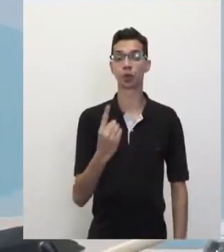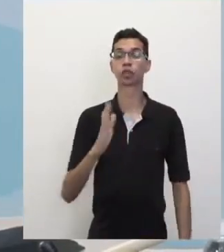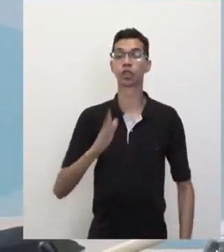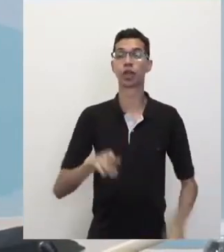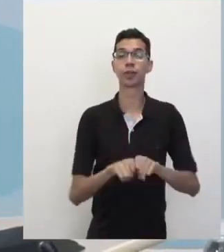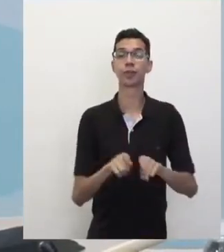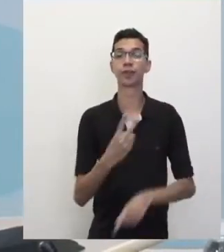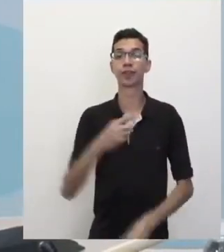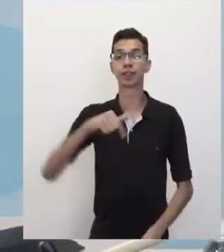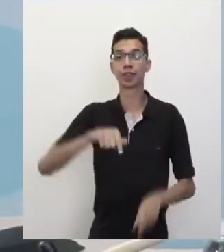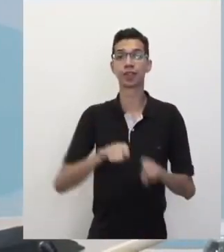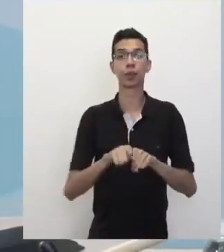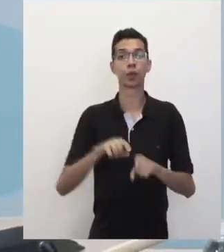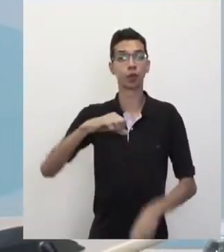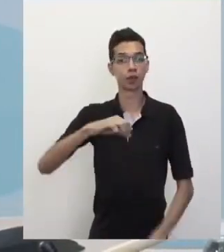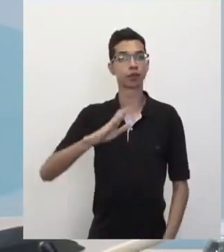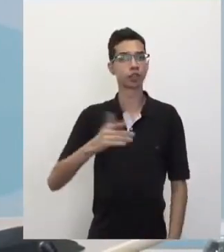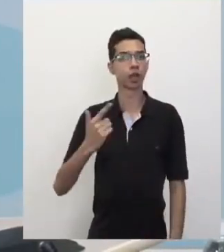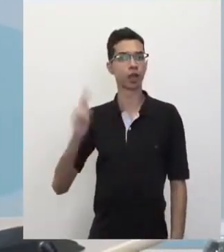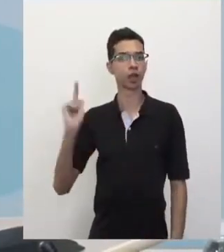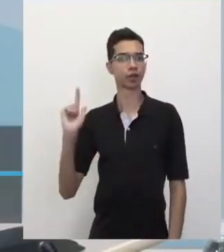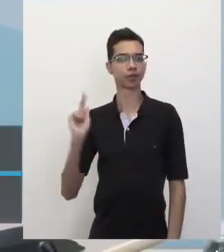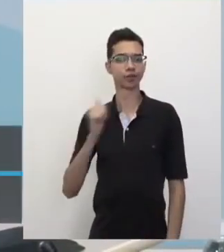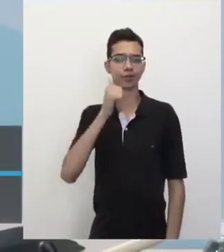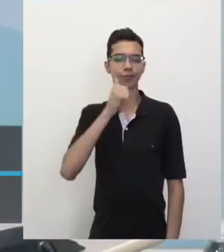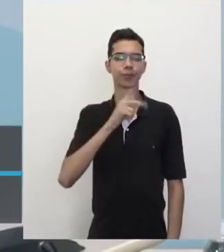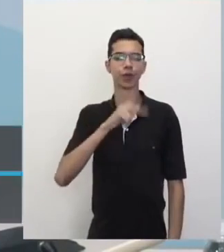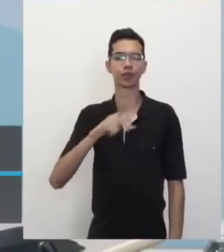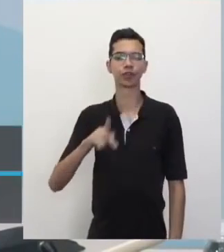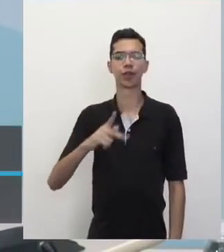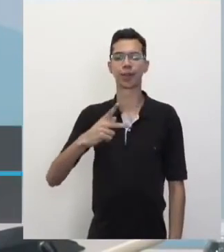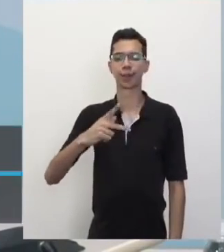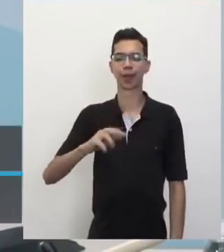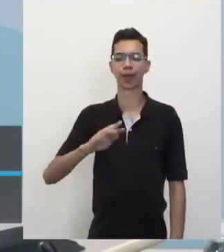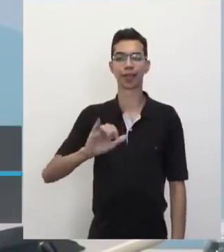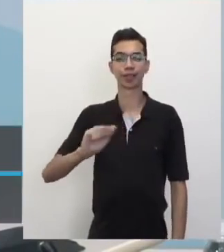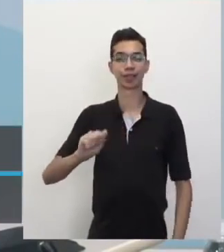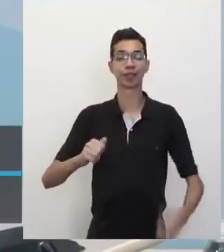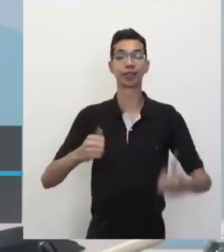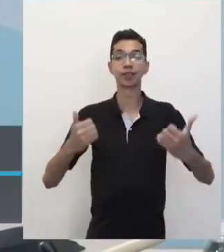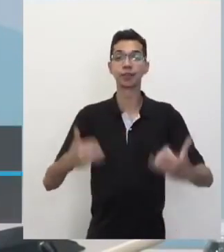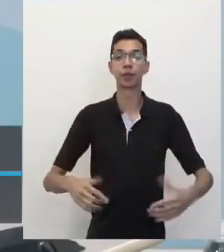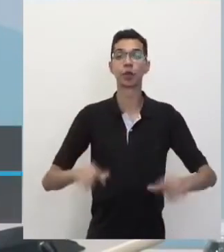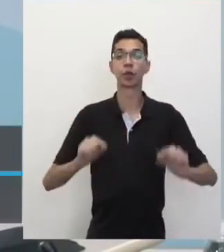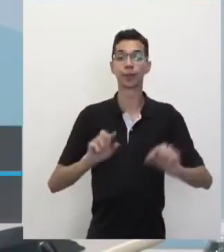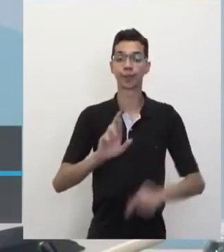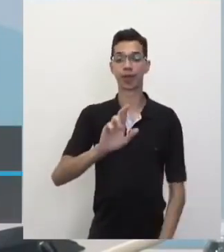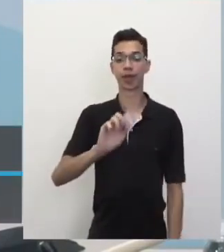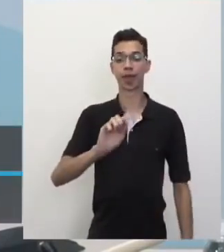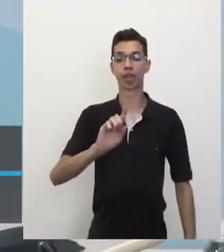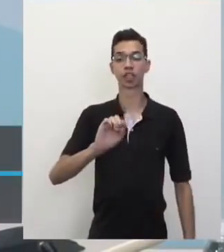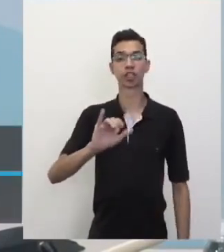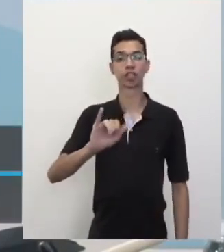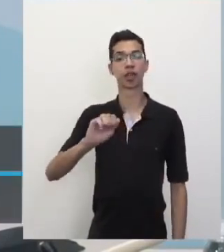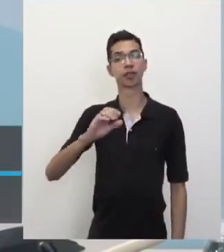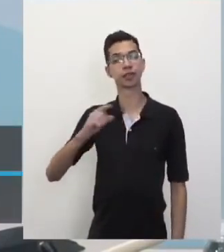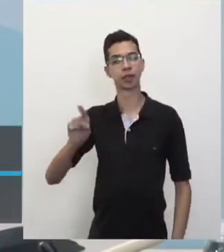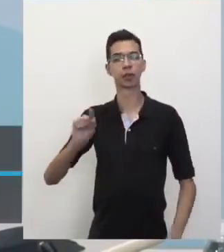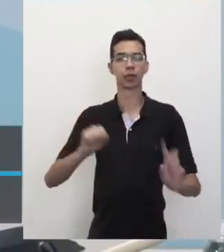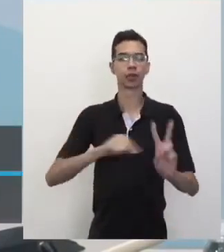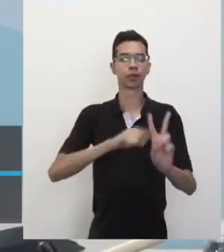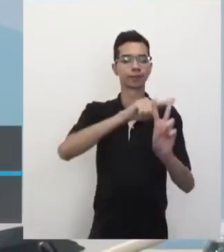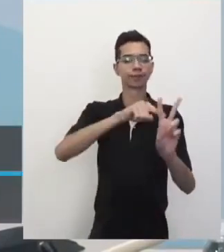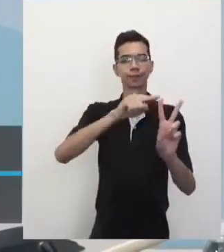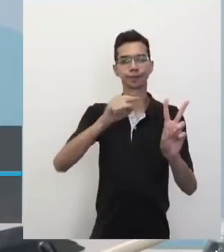9 antes. Belíssima observação. Professora Patrícia falando que radiciação são tantas passagens para serem observadas. E é isso mesmo.